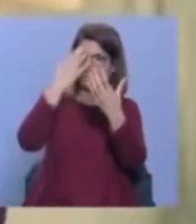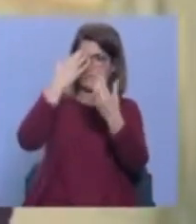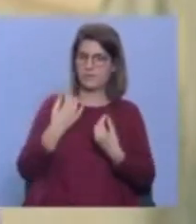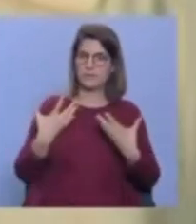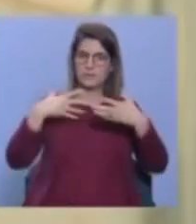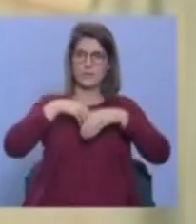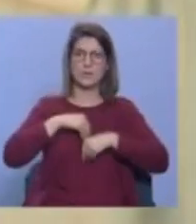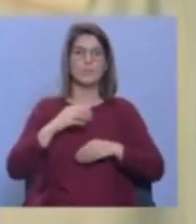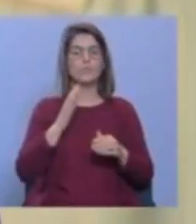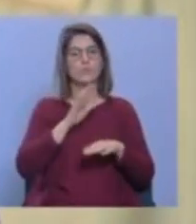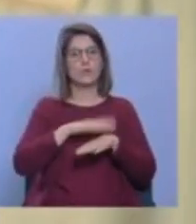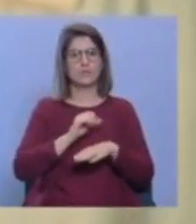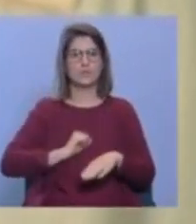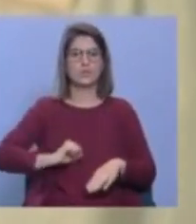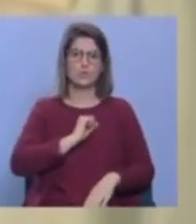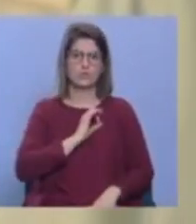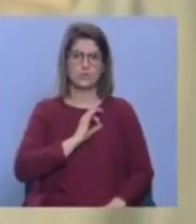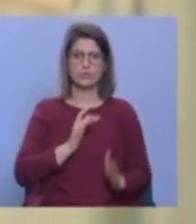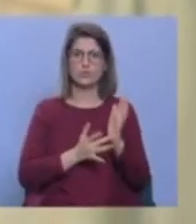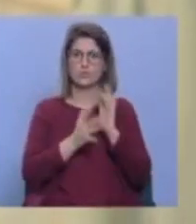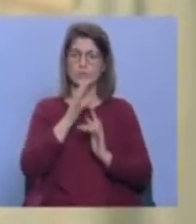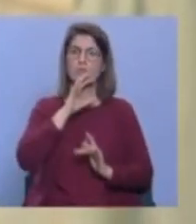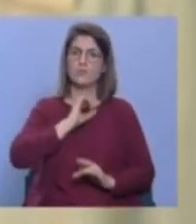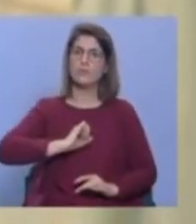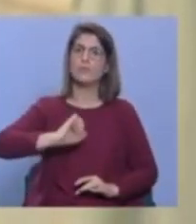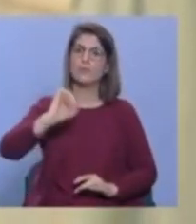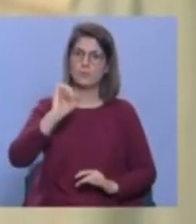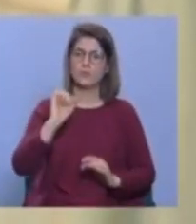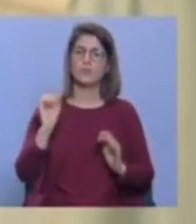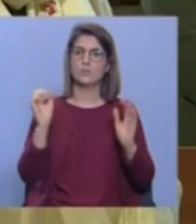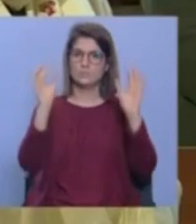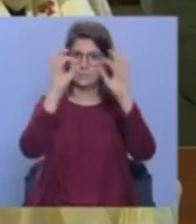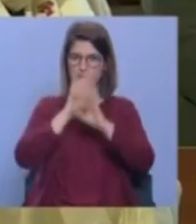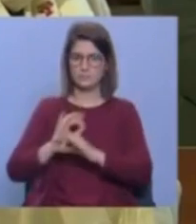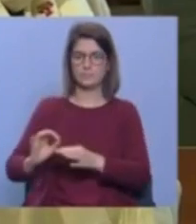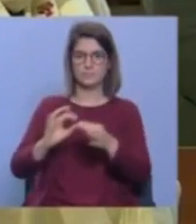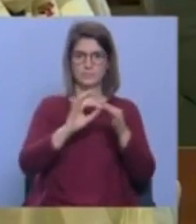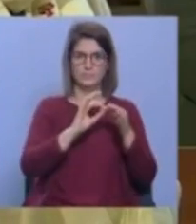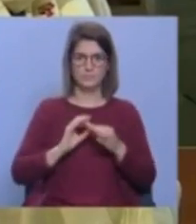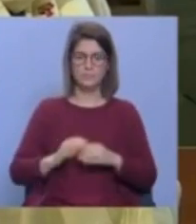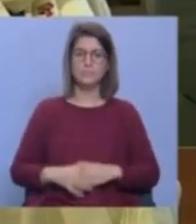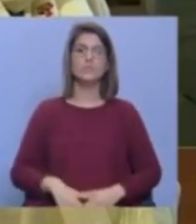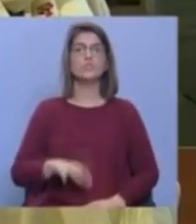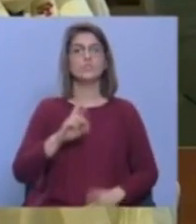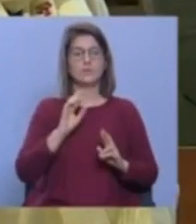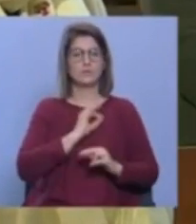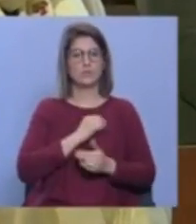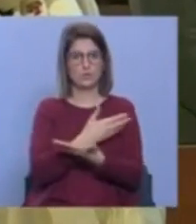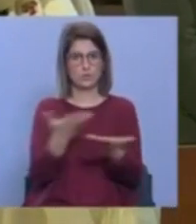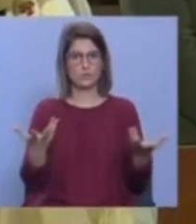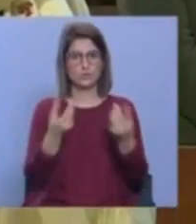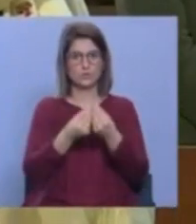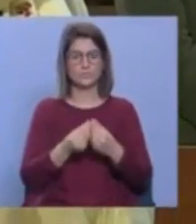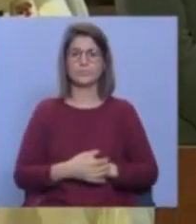nosso Senhor Jesus Cristo, vosso Filho, que é Deus convosco, na unidade do Espírito Santo. Amém. O Senhor esteja convosco.